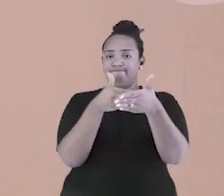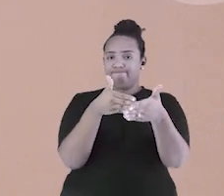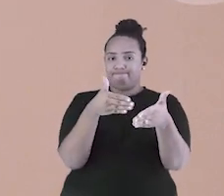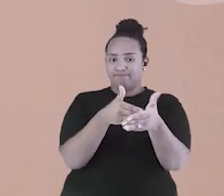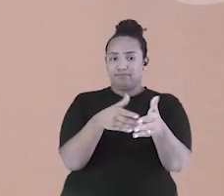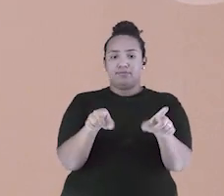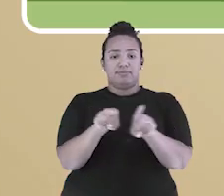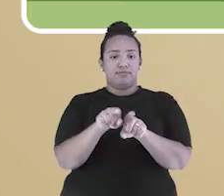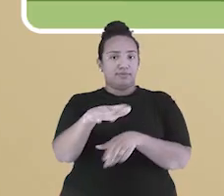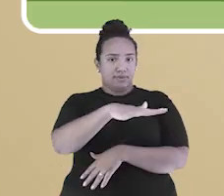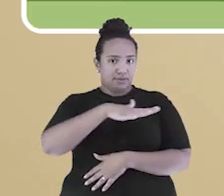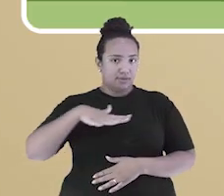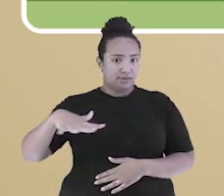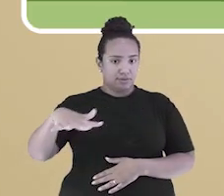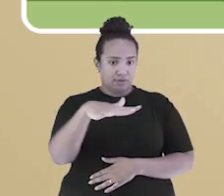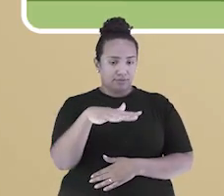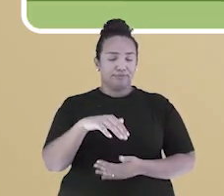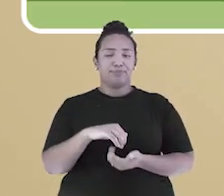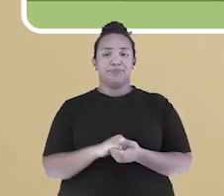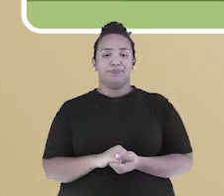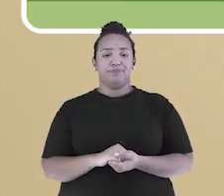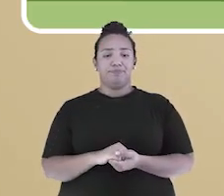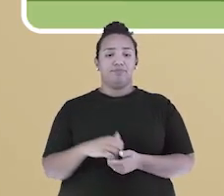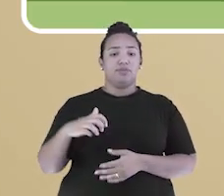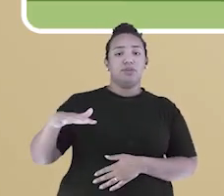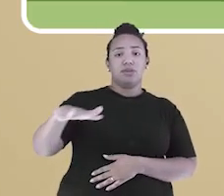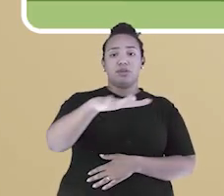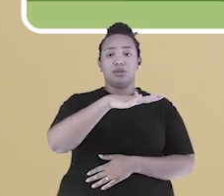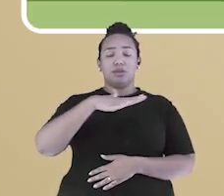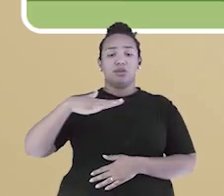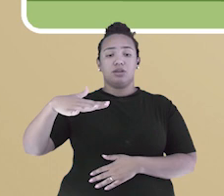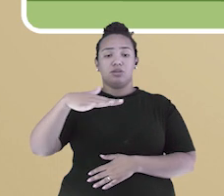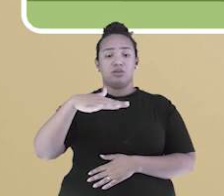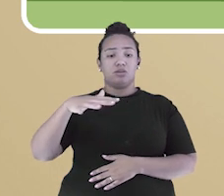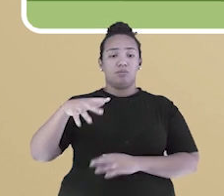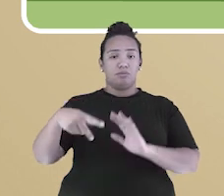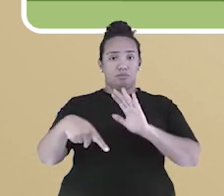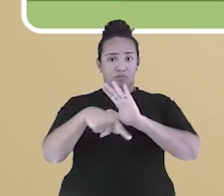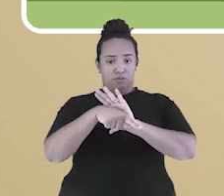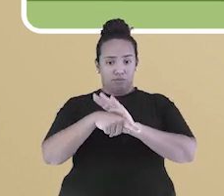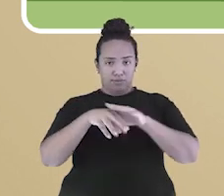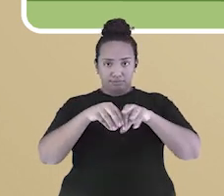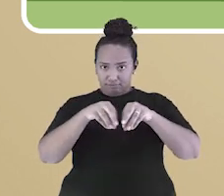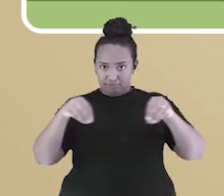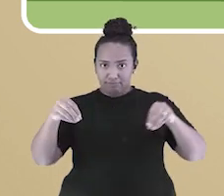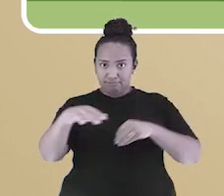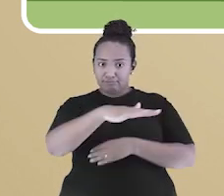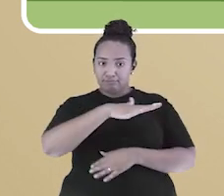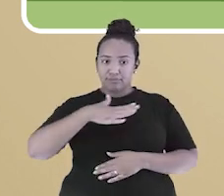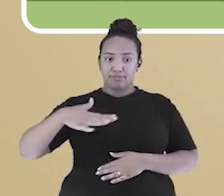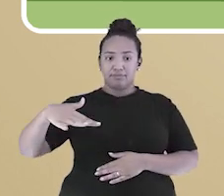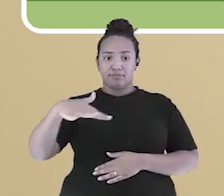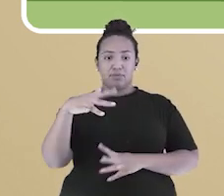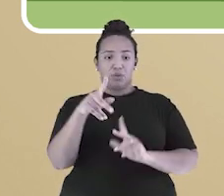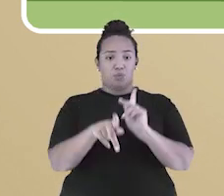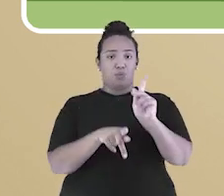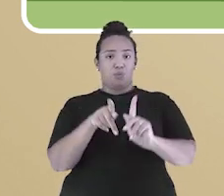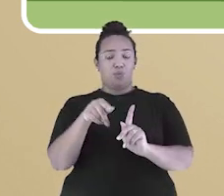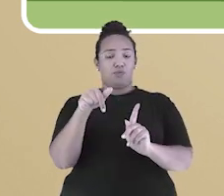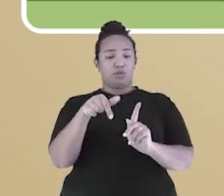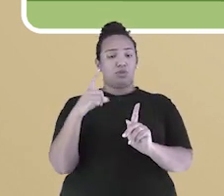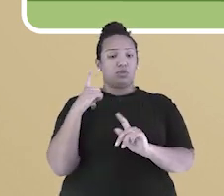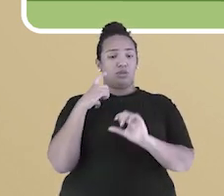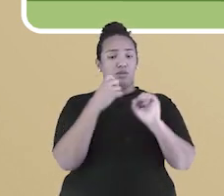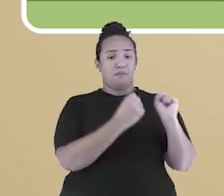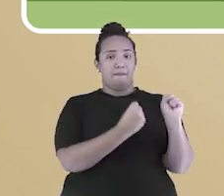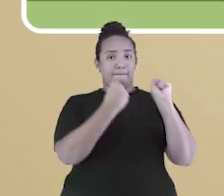e territórios. O território nacional é uma parte do espaço terrestre onde determinado povo tem poder